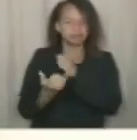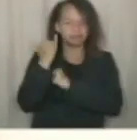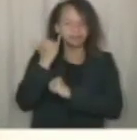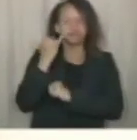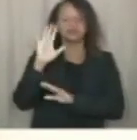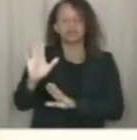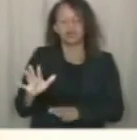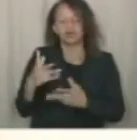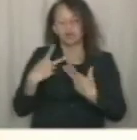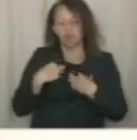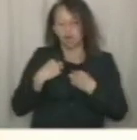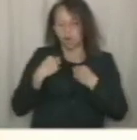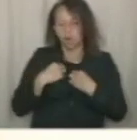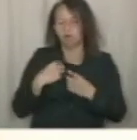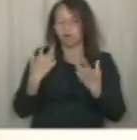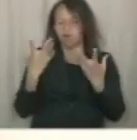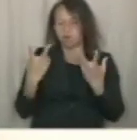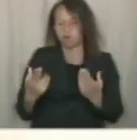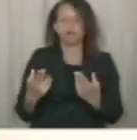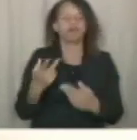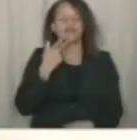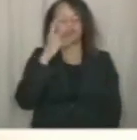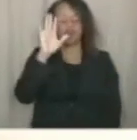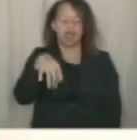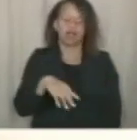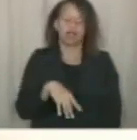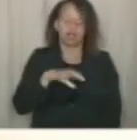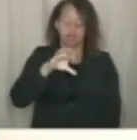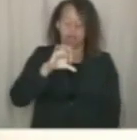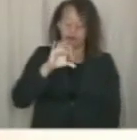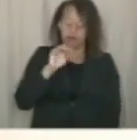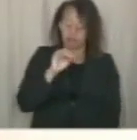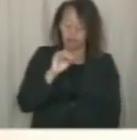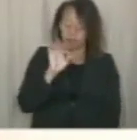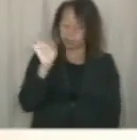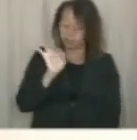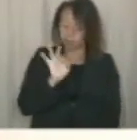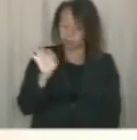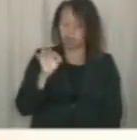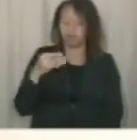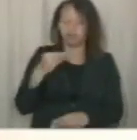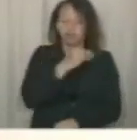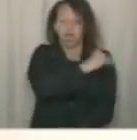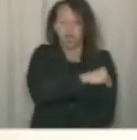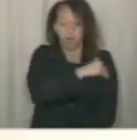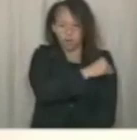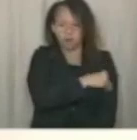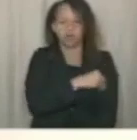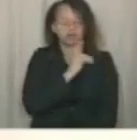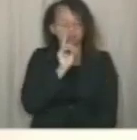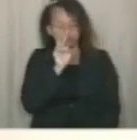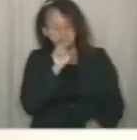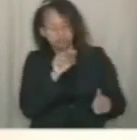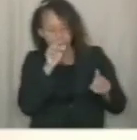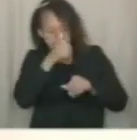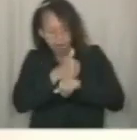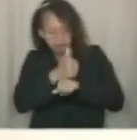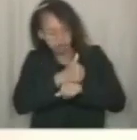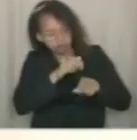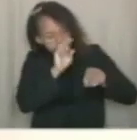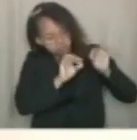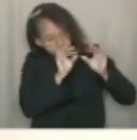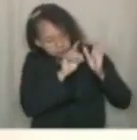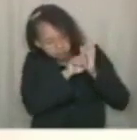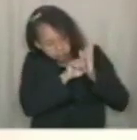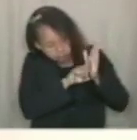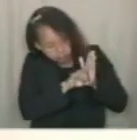exemplo, a roupa que a gente veste. Se ela diz que tem 90% algodão, 10% poliéster, ela também é aferida por esses profissionais. Então, ela atesta